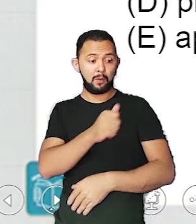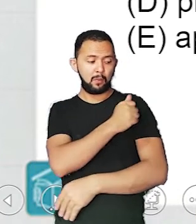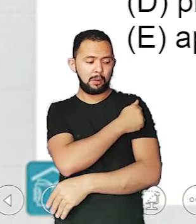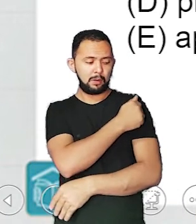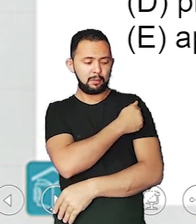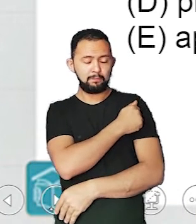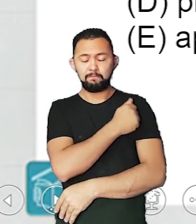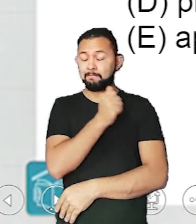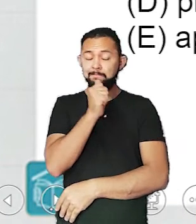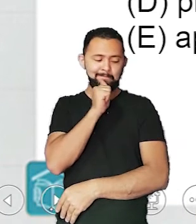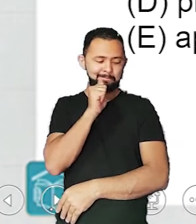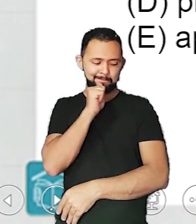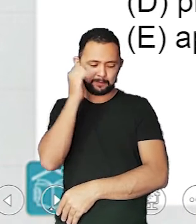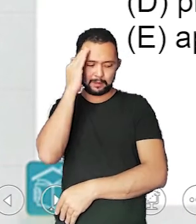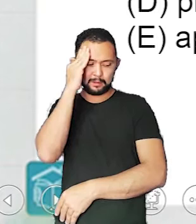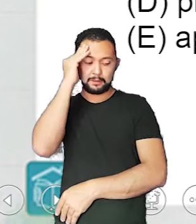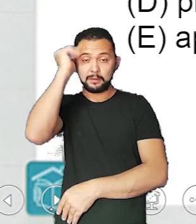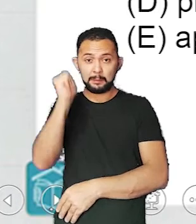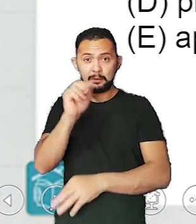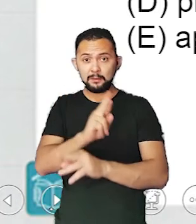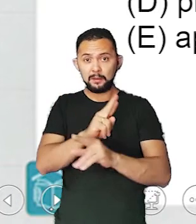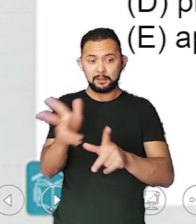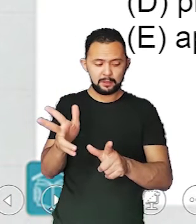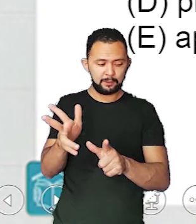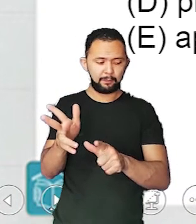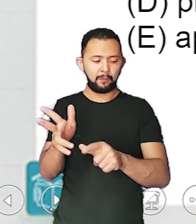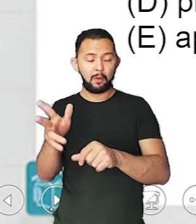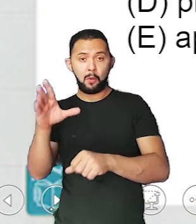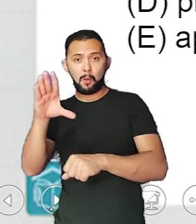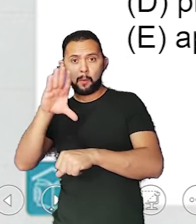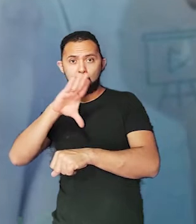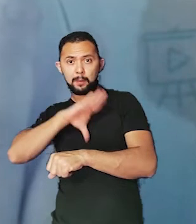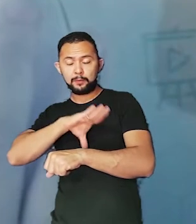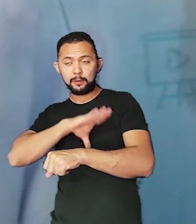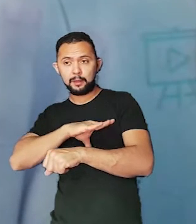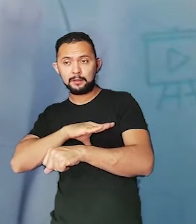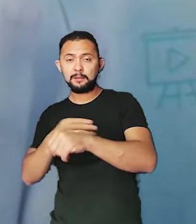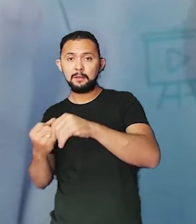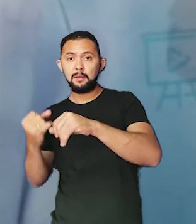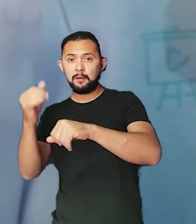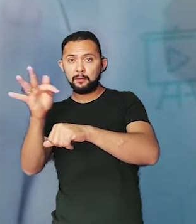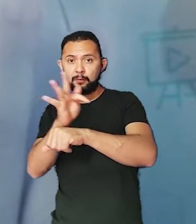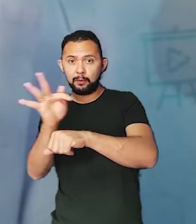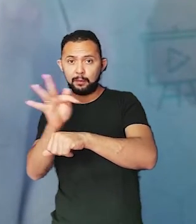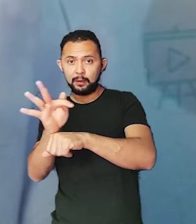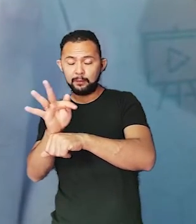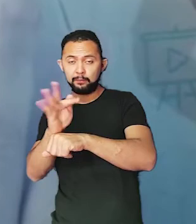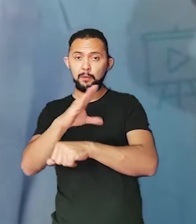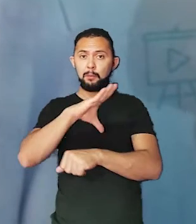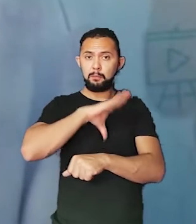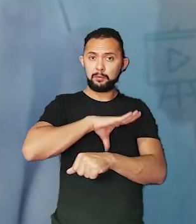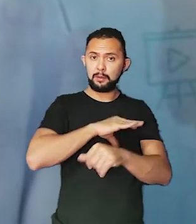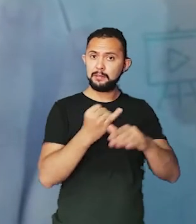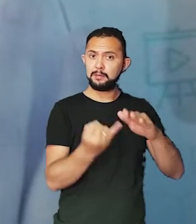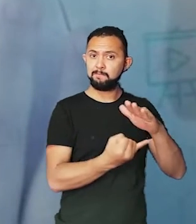oração sublinhada exerce a função sintática de, ou seja, ele quer que você classifique, né? Quer que você classifique esta oração. E